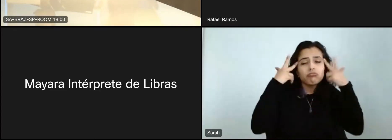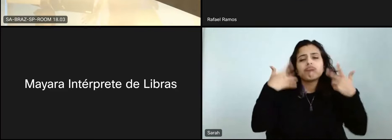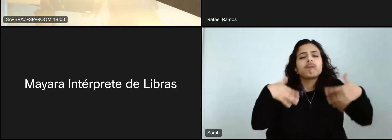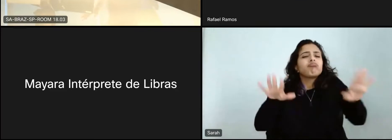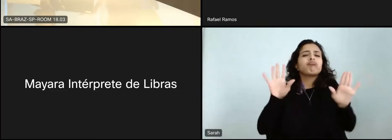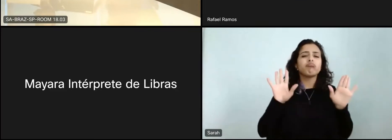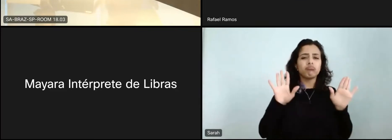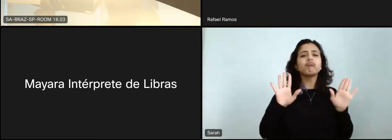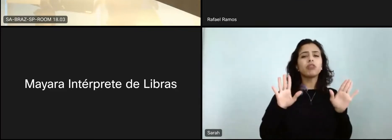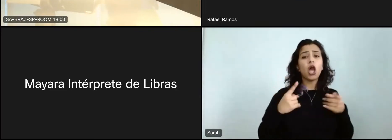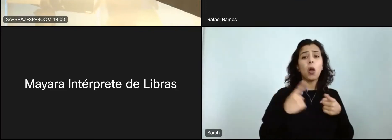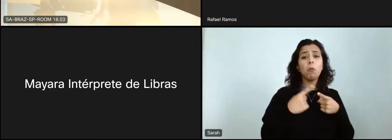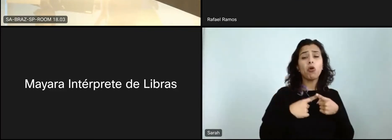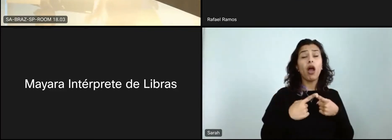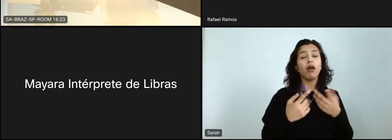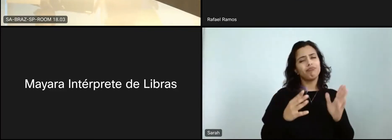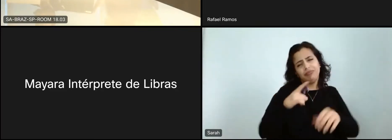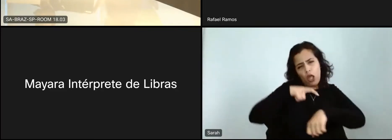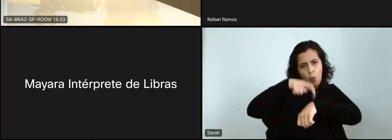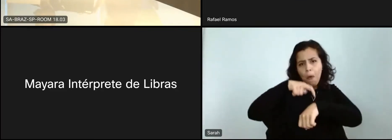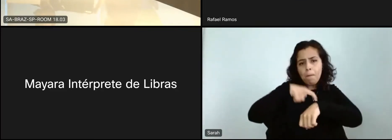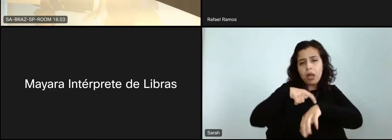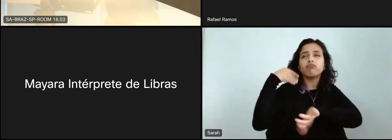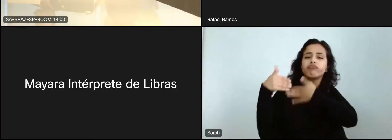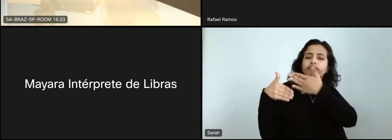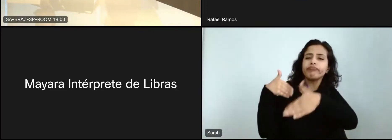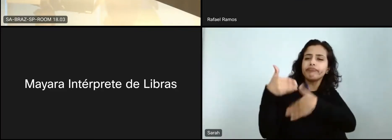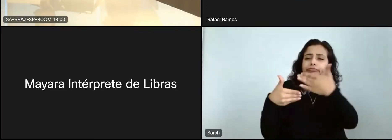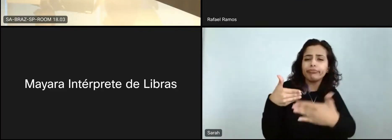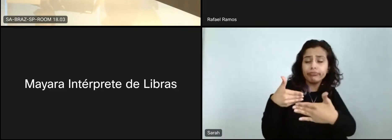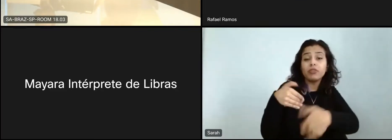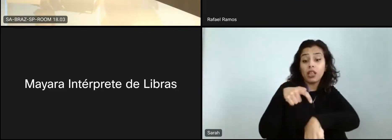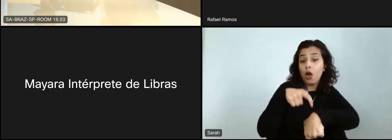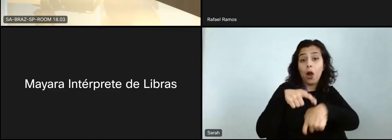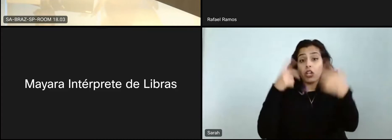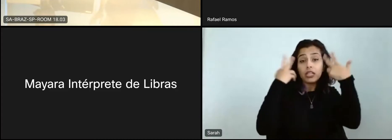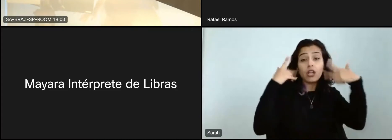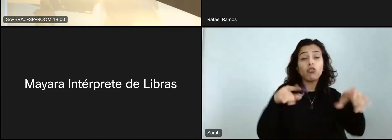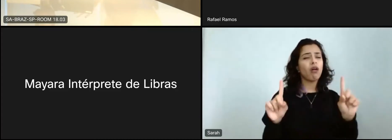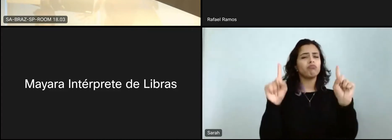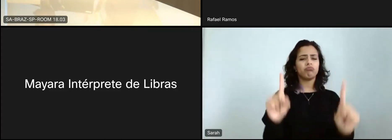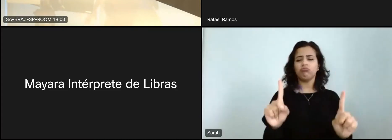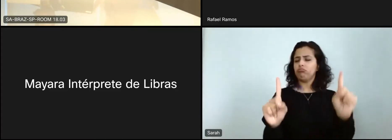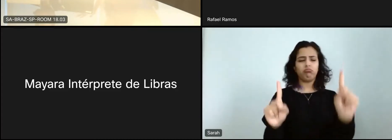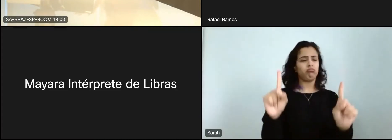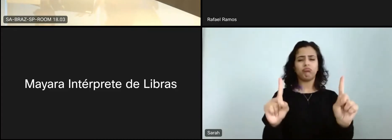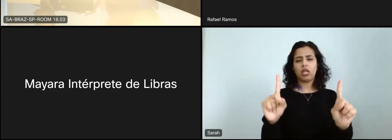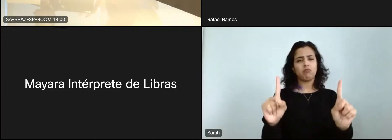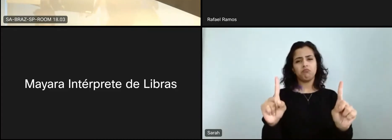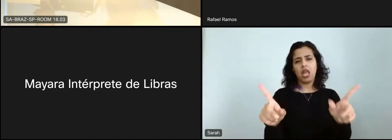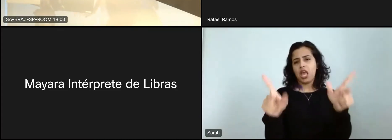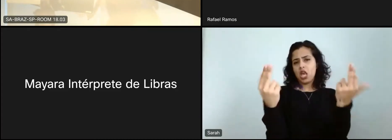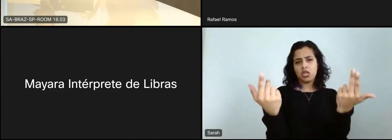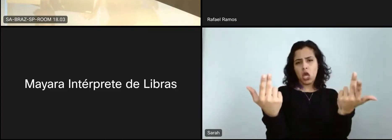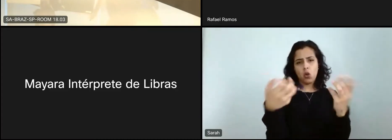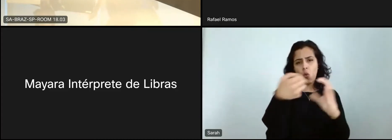se eu tenho dois candidatos aqui, os dois têm as mesmas funções, os dois têm as mesmas qualidades, as mesmas